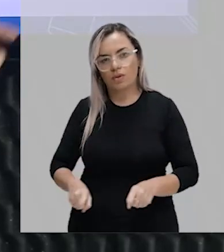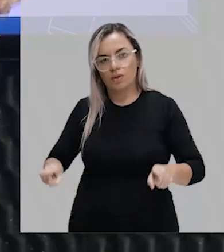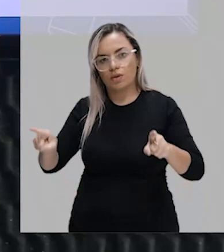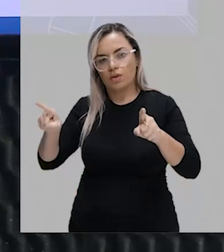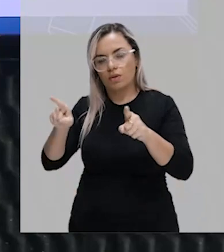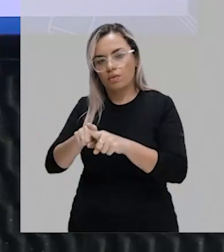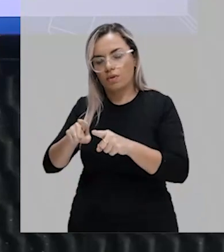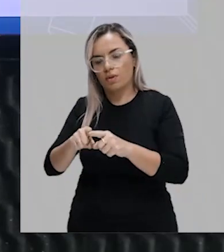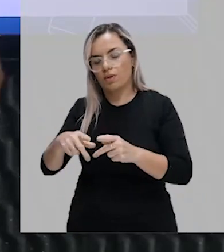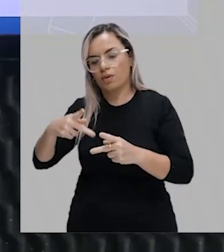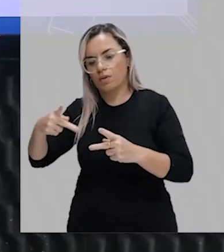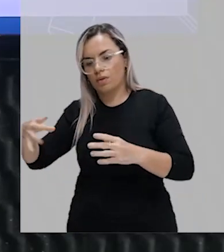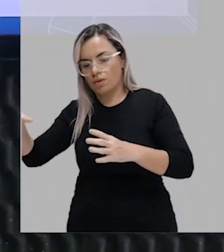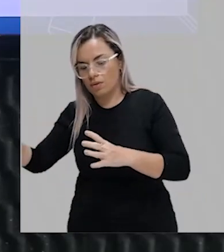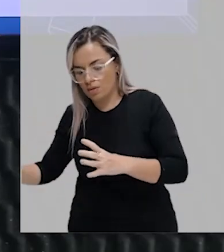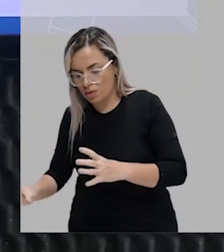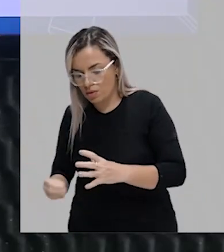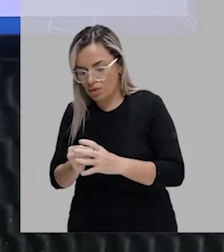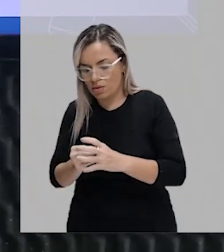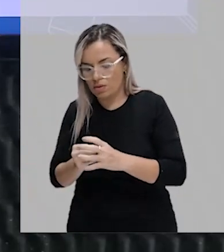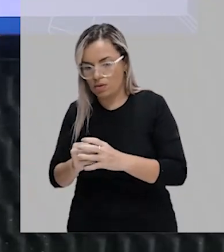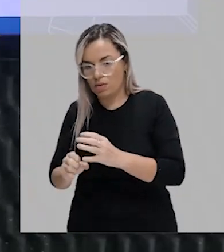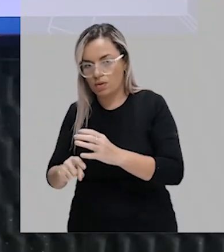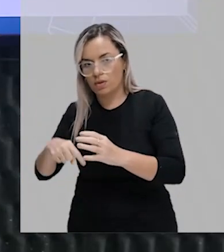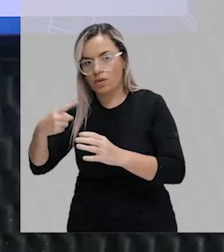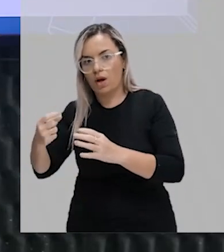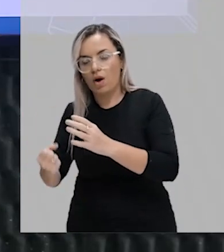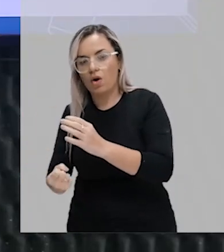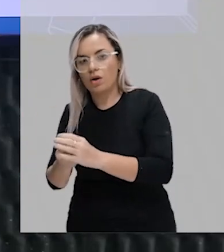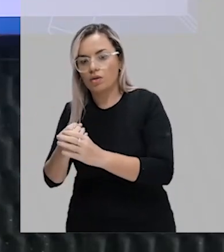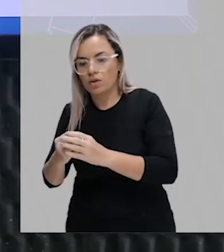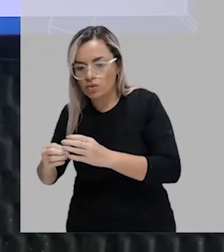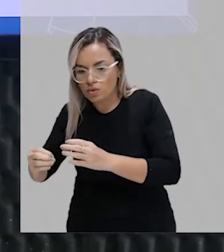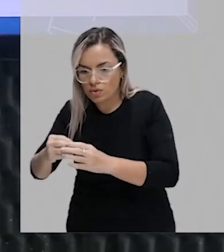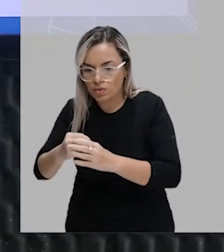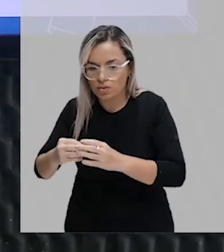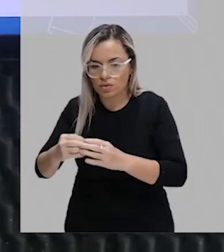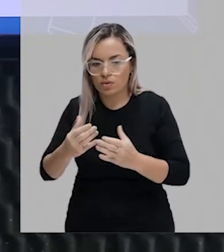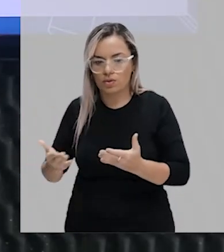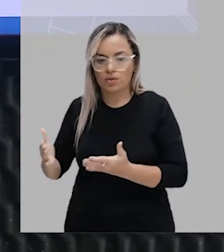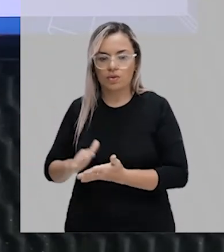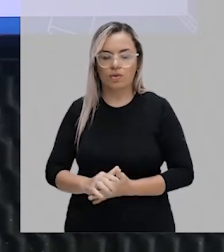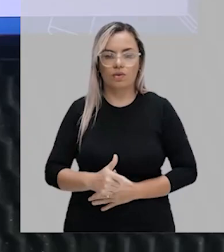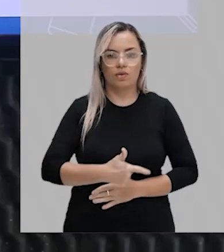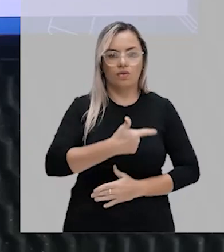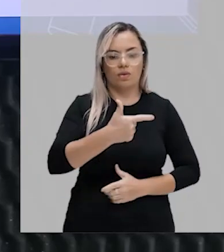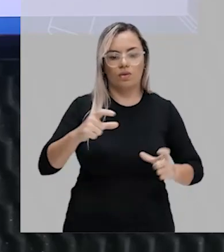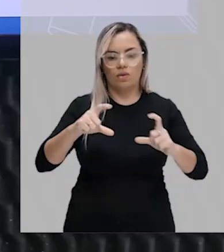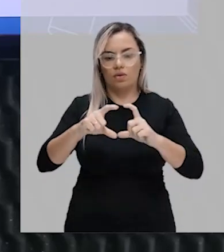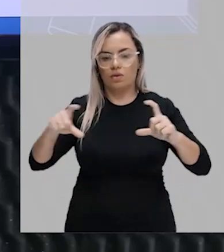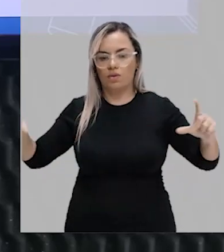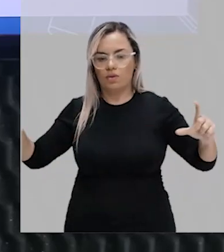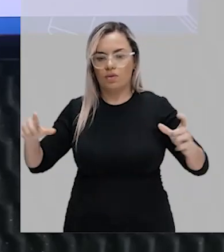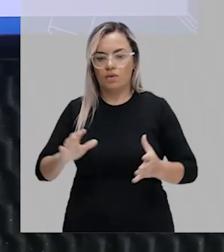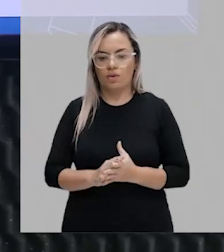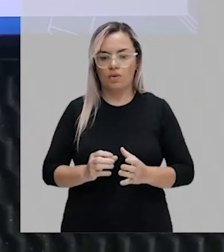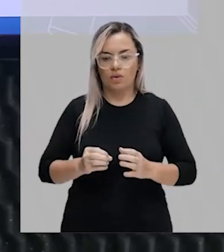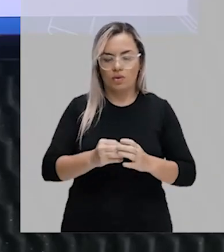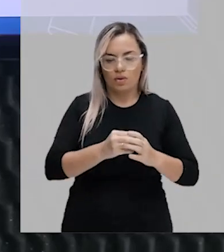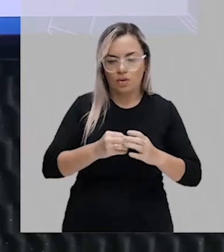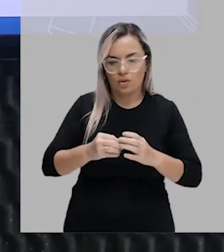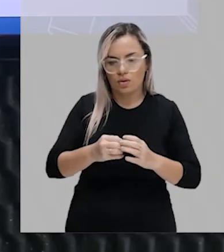aglomeram formando os coacervados, tá? Segunda afirmativa. Os coacervados eram células eucariontes